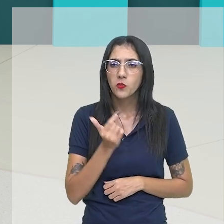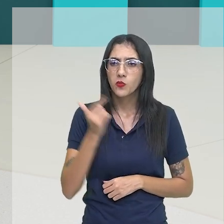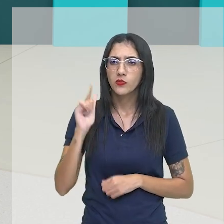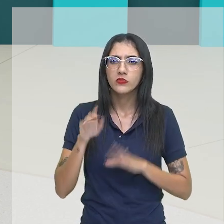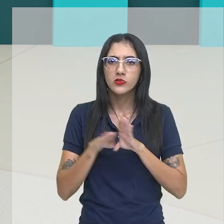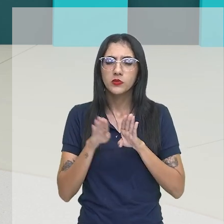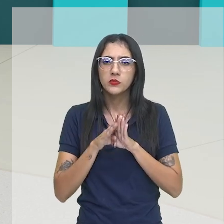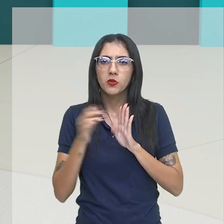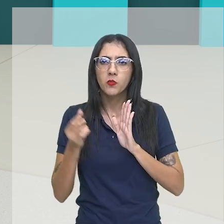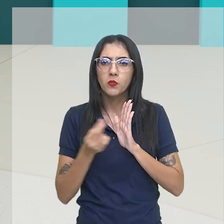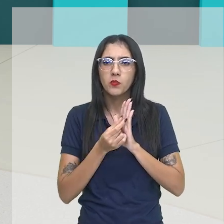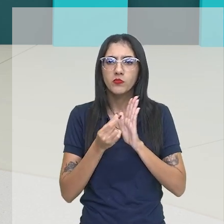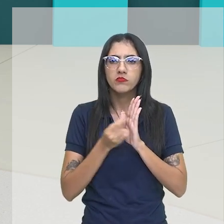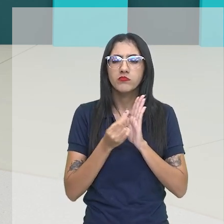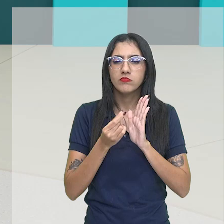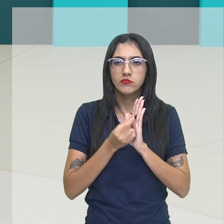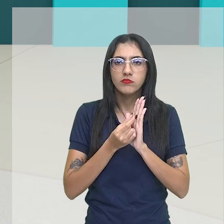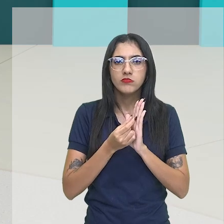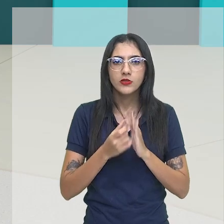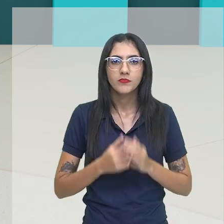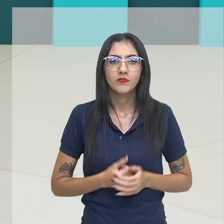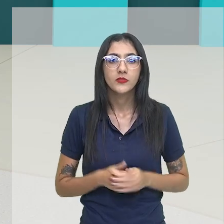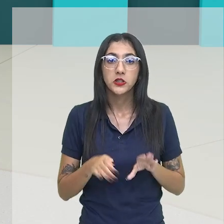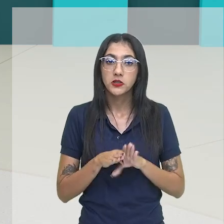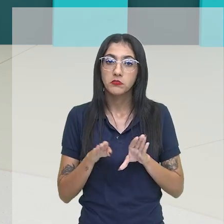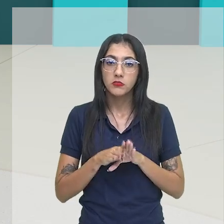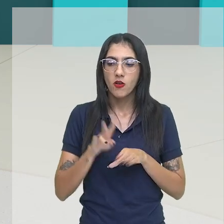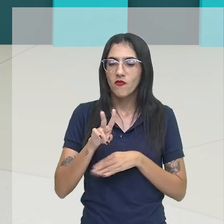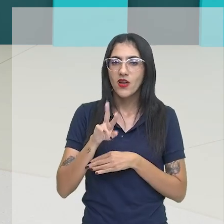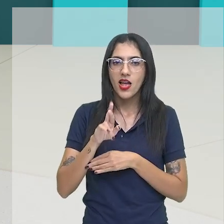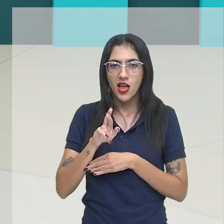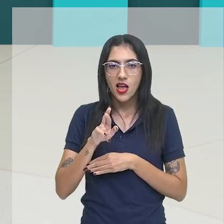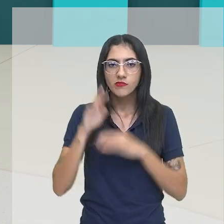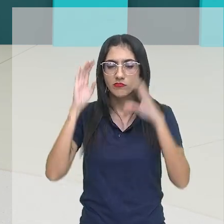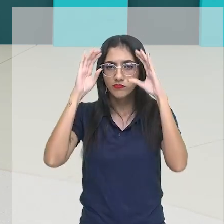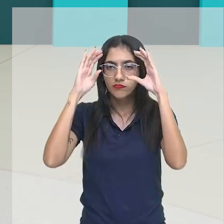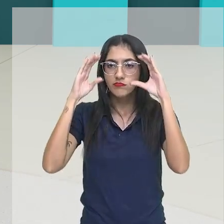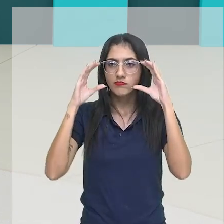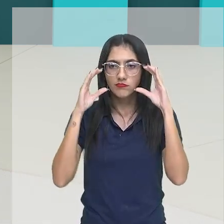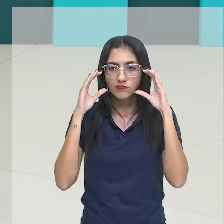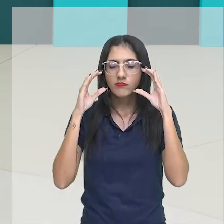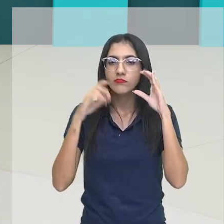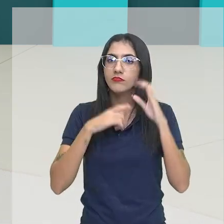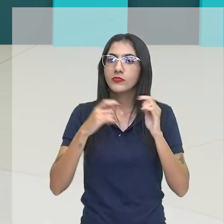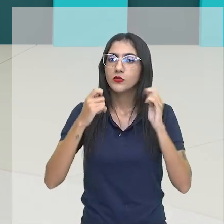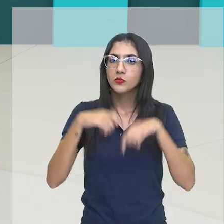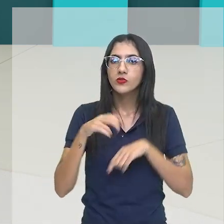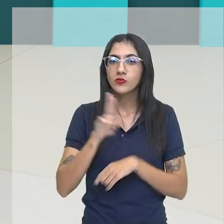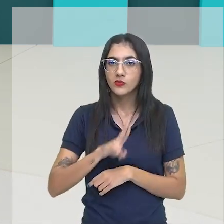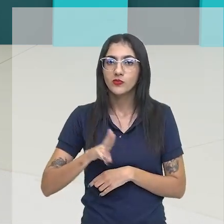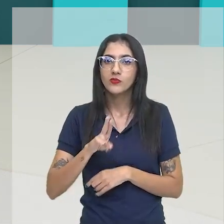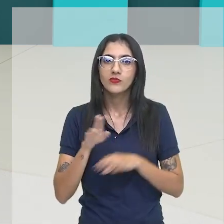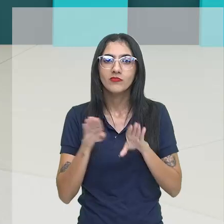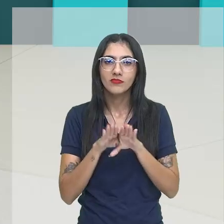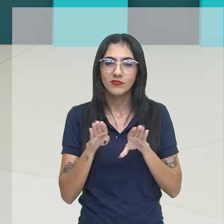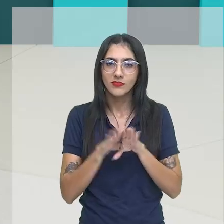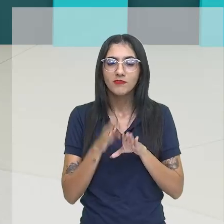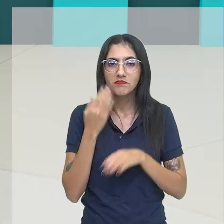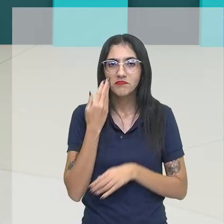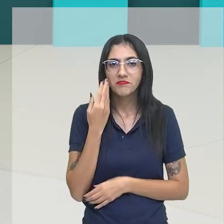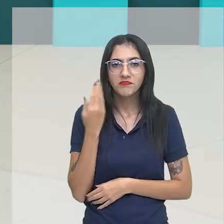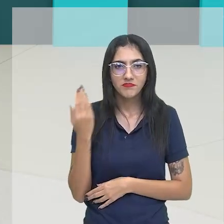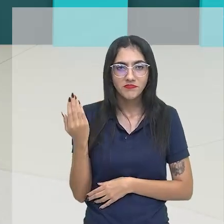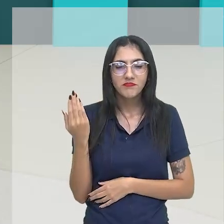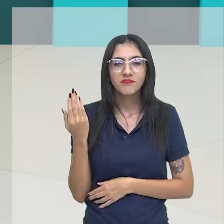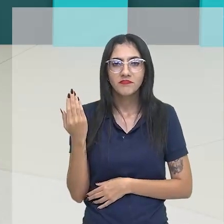dispositivo que é os dispositivos de realidade virtual e realidade aumentada, como vocês observam aí,